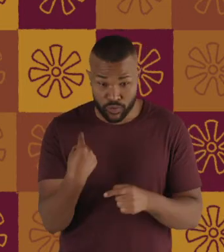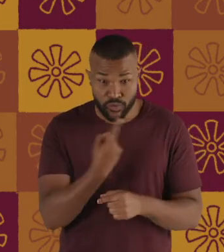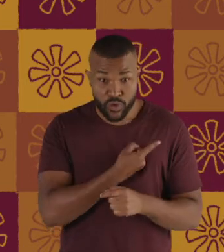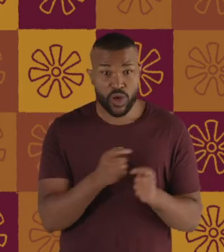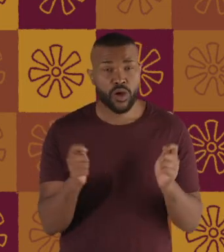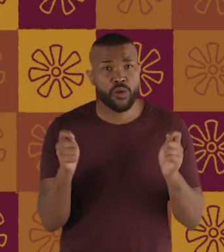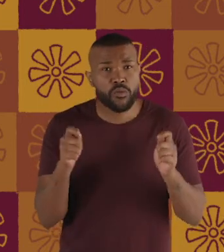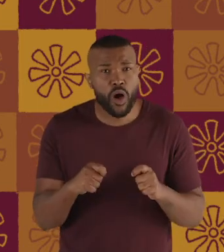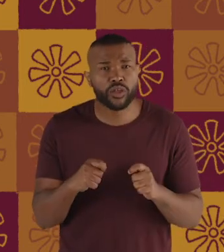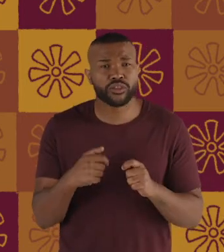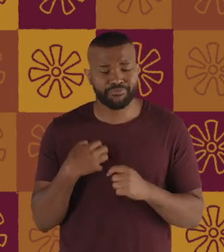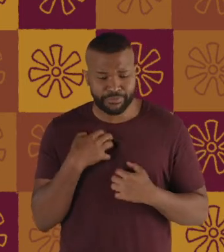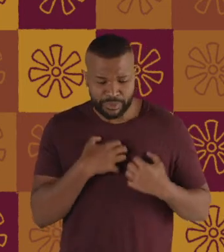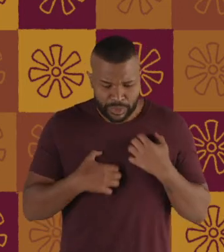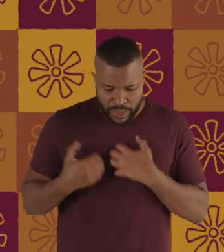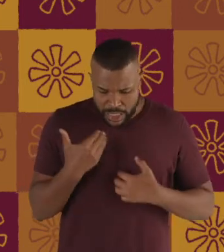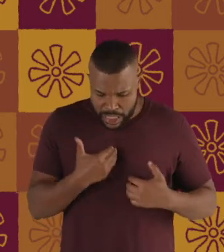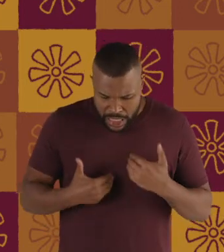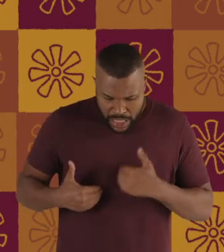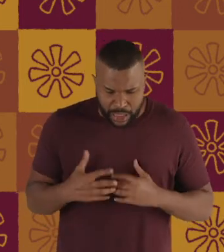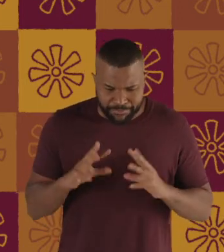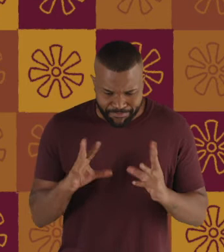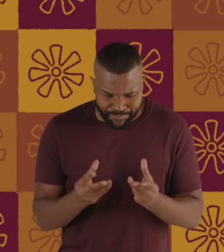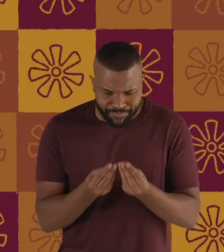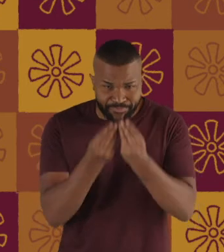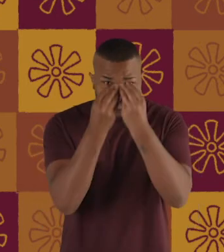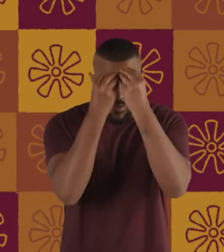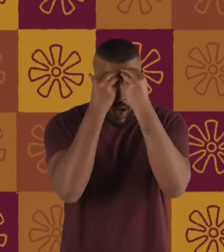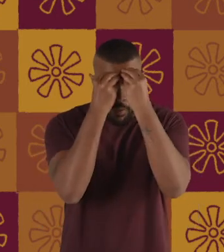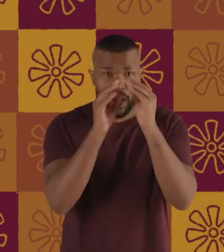porque podemos guardar as cicatrizes,